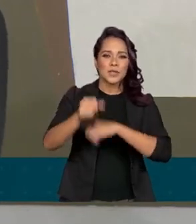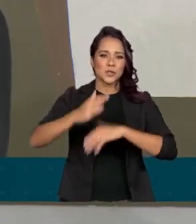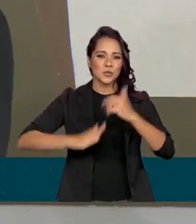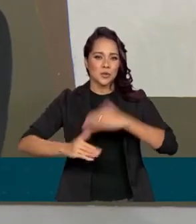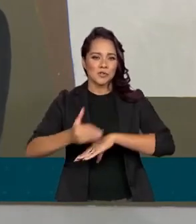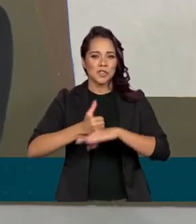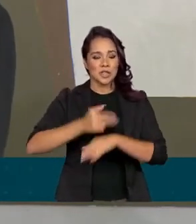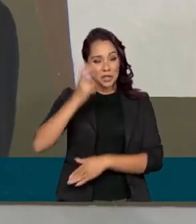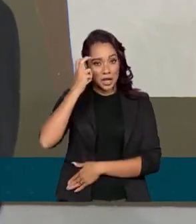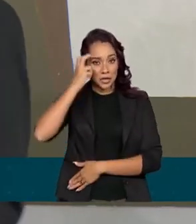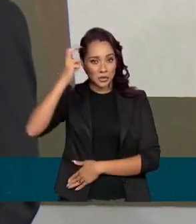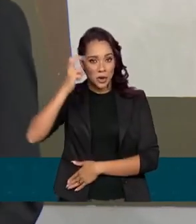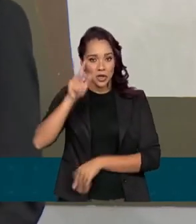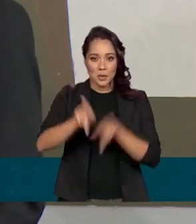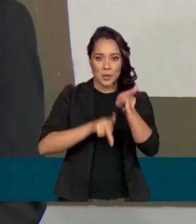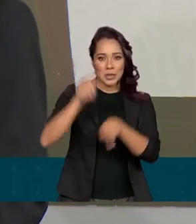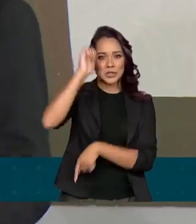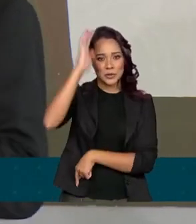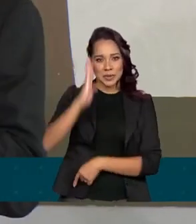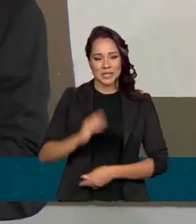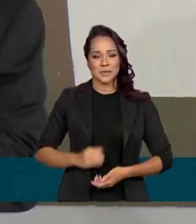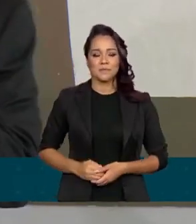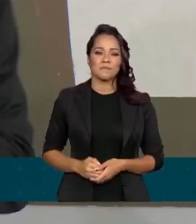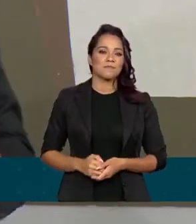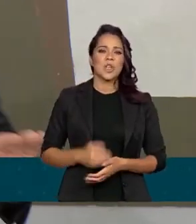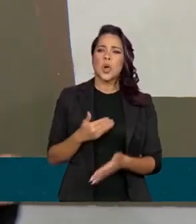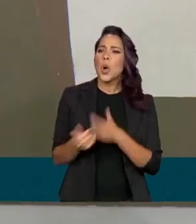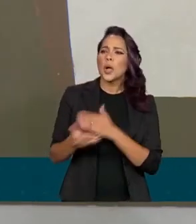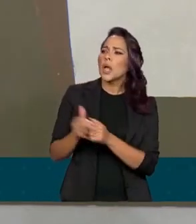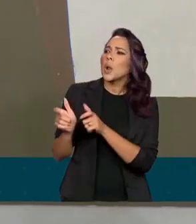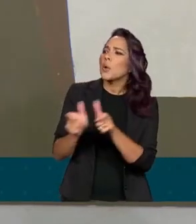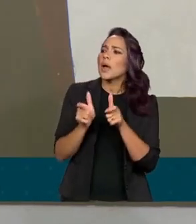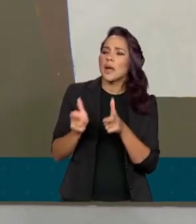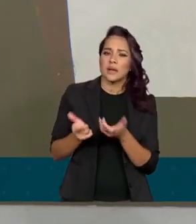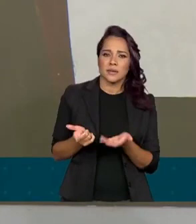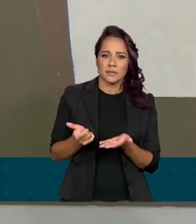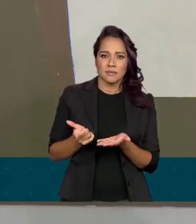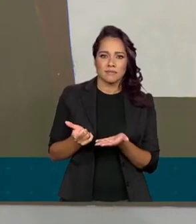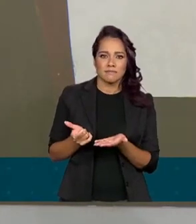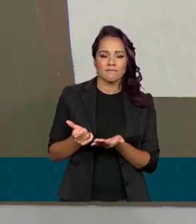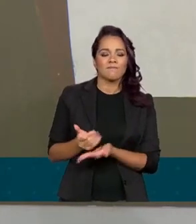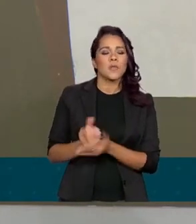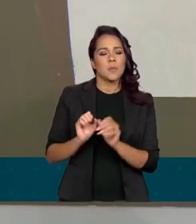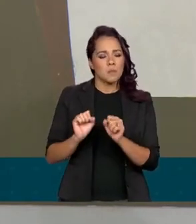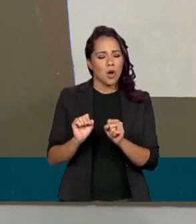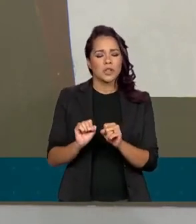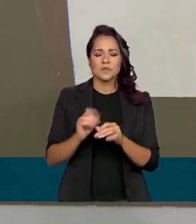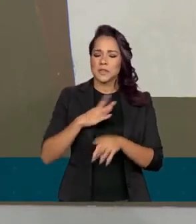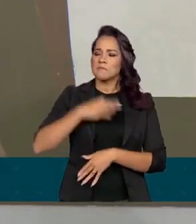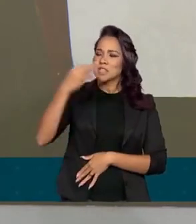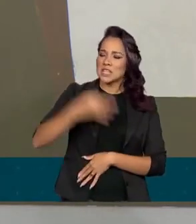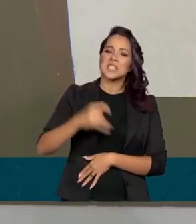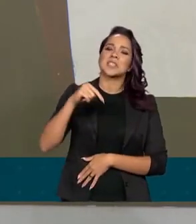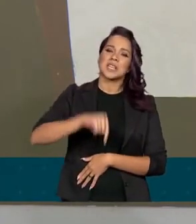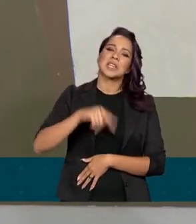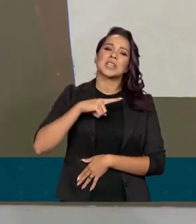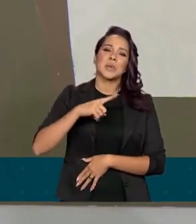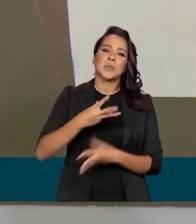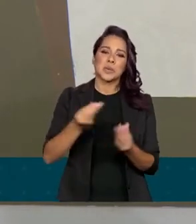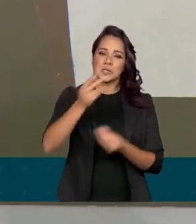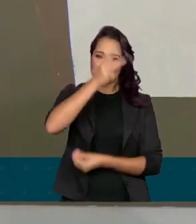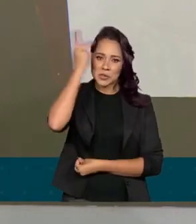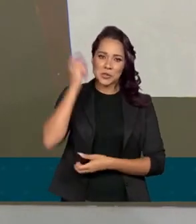profissional e intelectual do povo brasileiro. Esteja onde você estiver, pode ficar certo que aqui tem muita